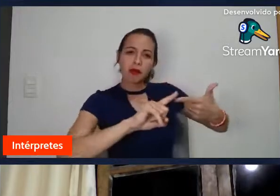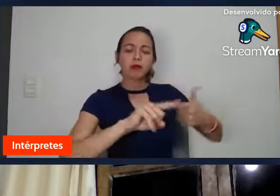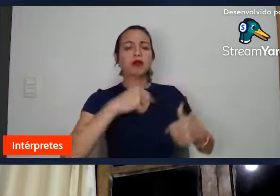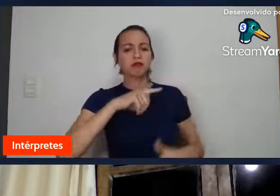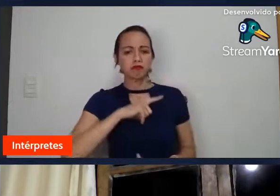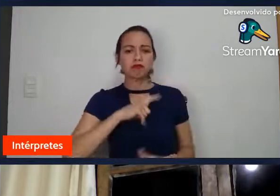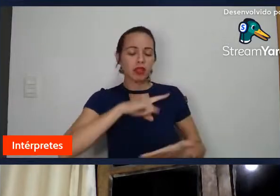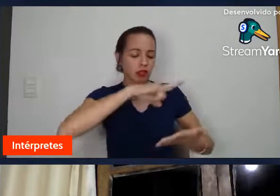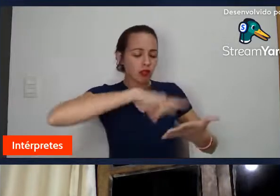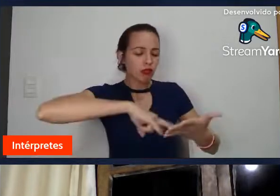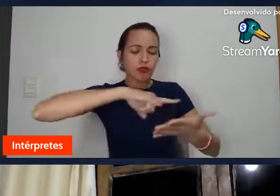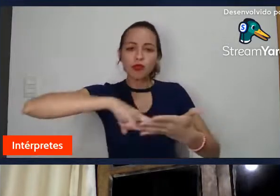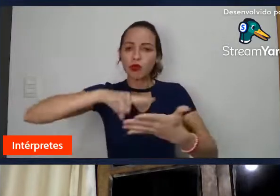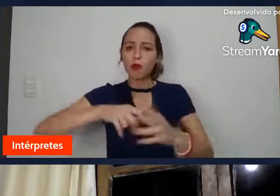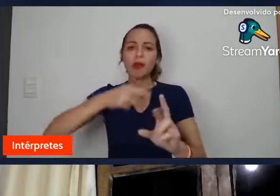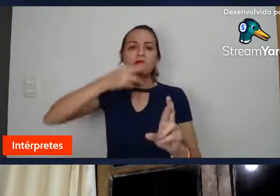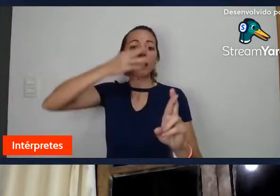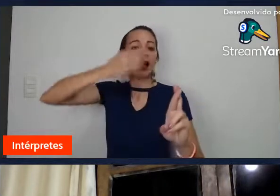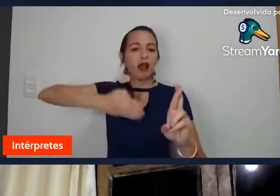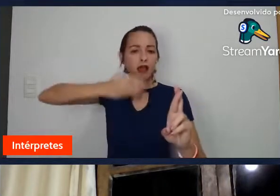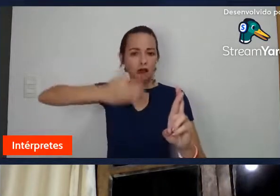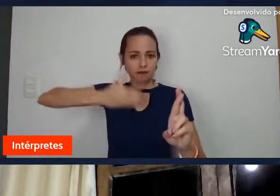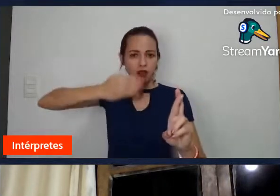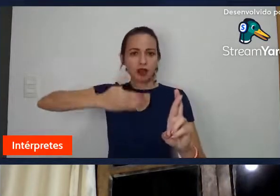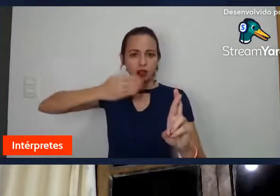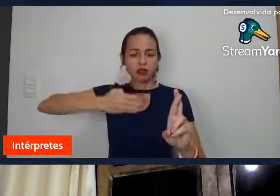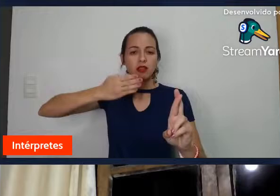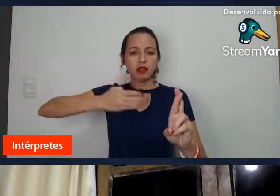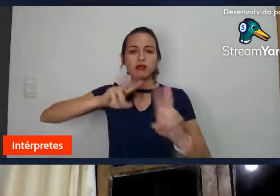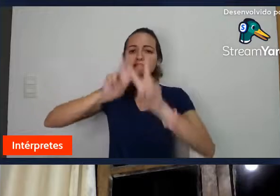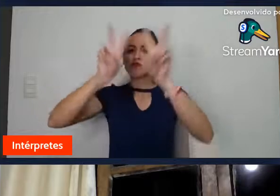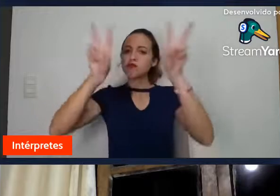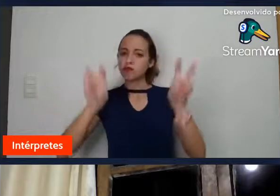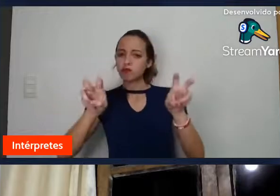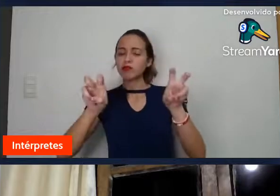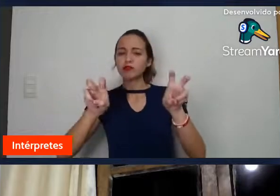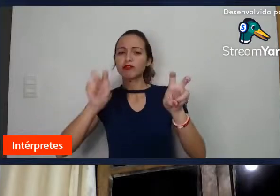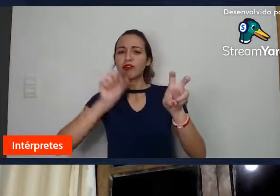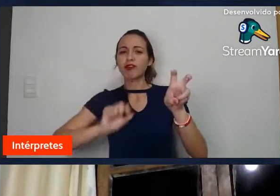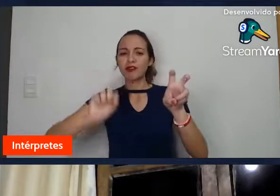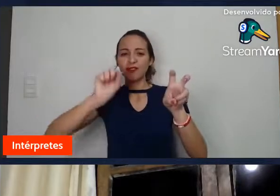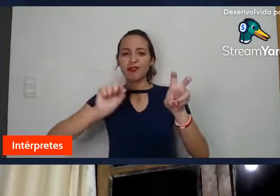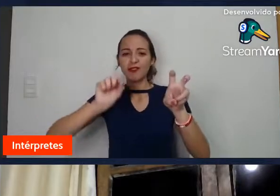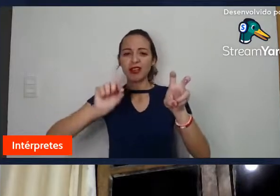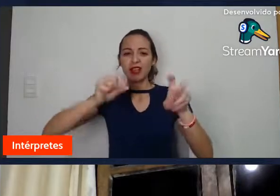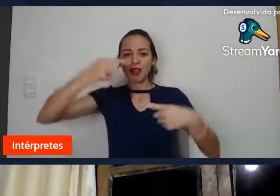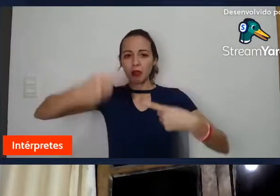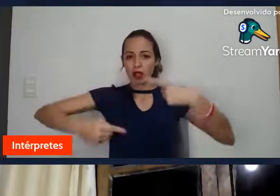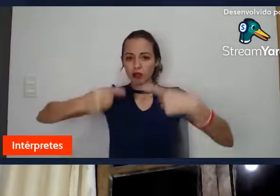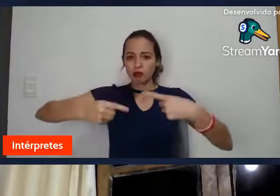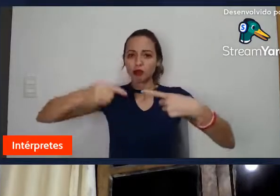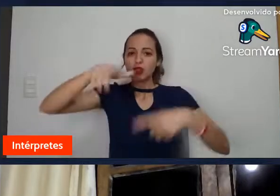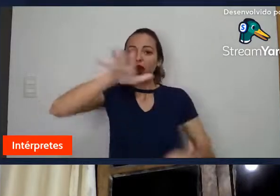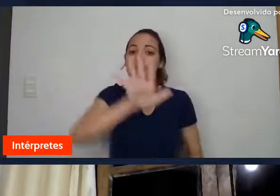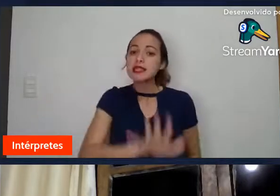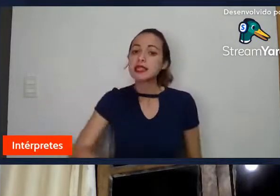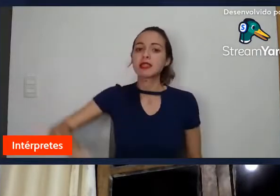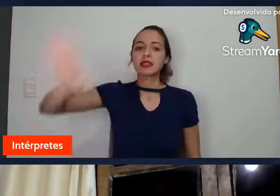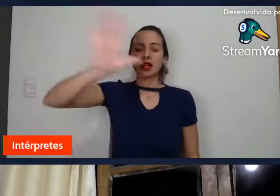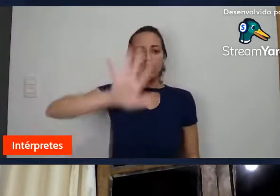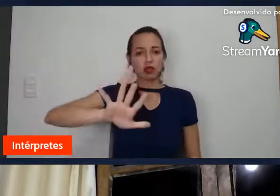do documento referência, e iniciamos hoje a discussão a nível estadual desse